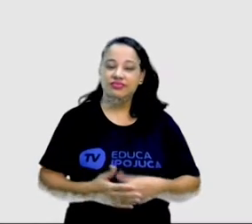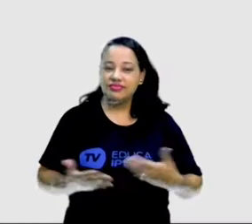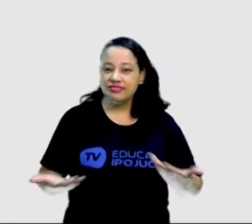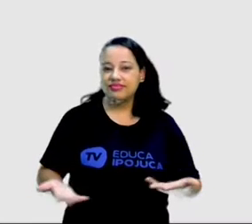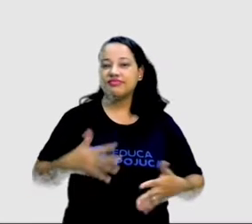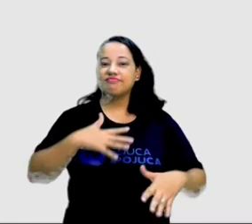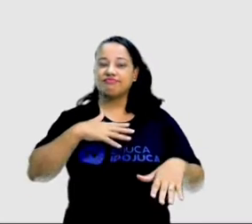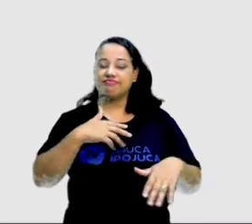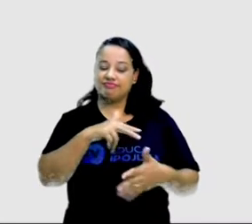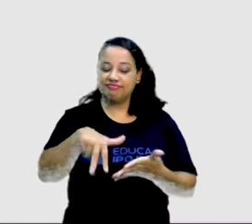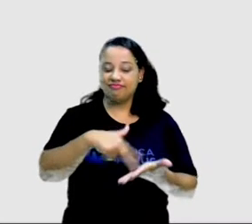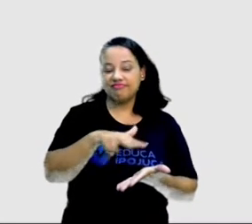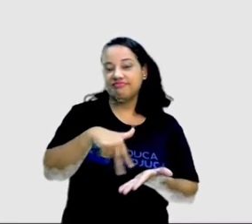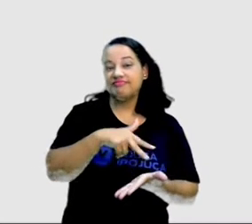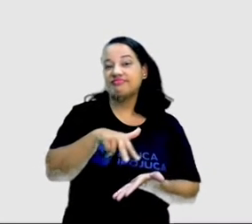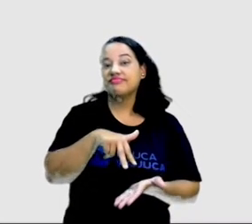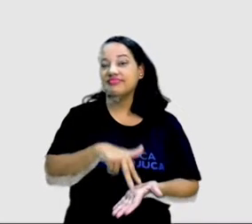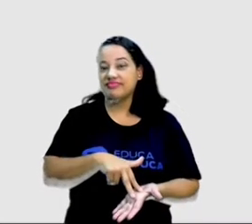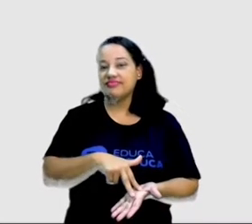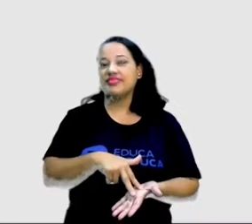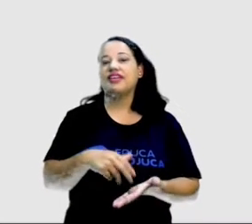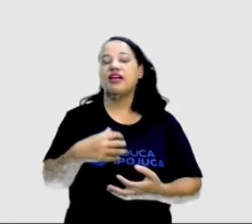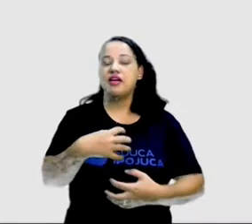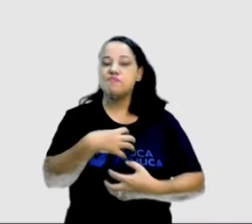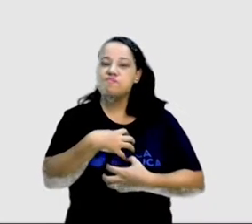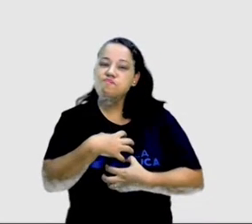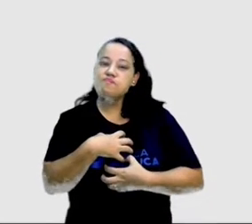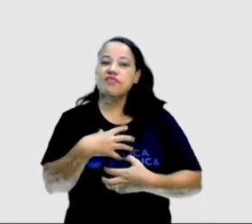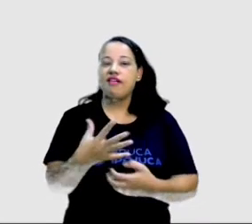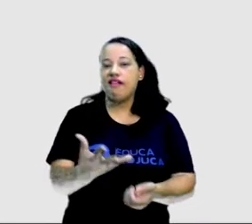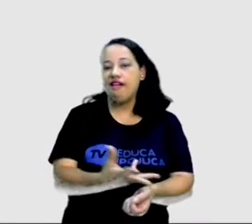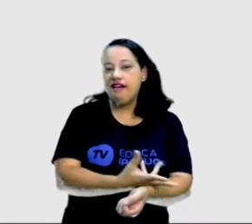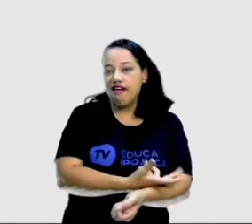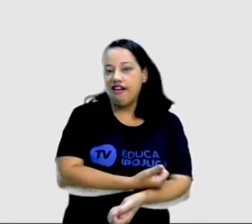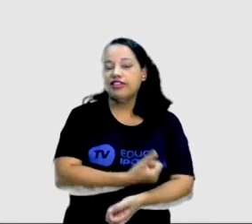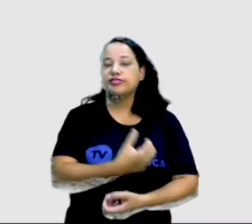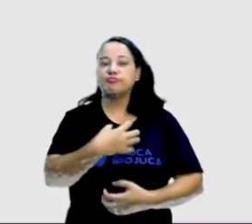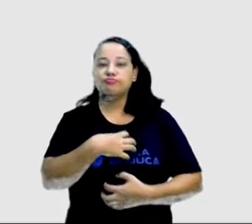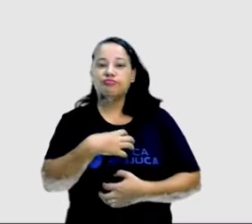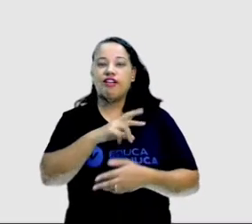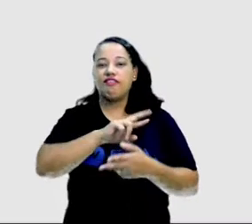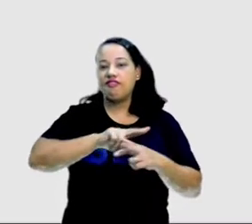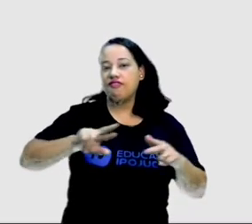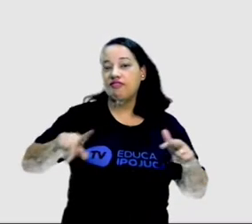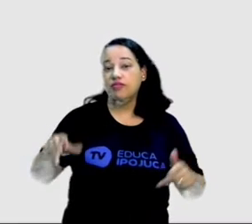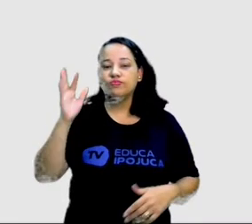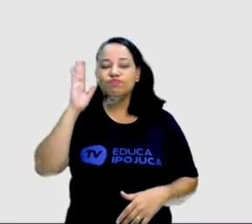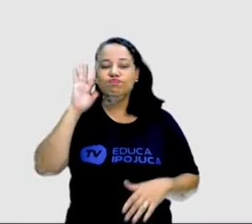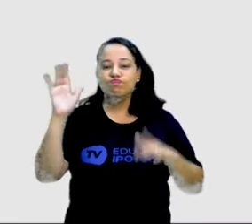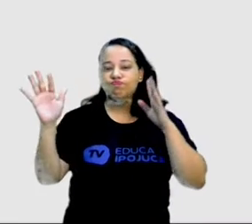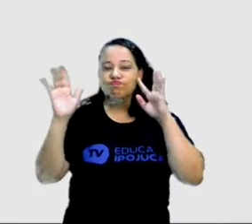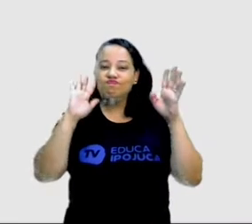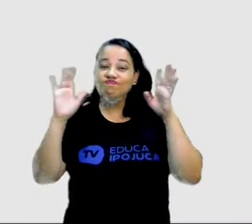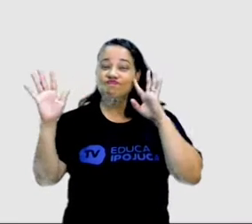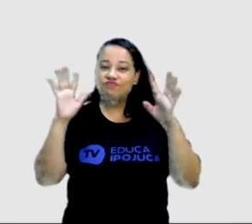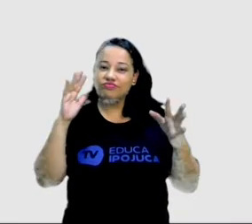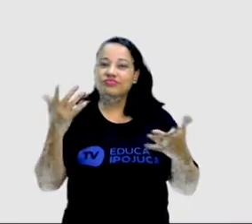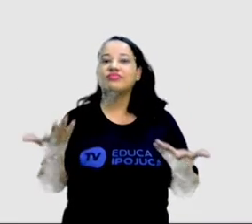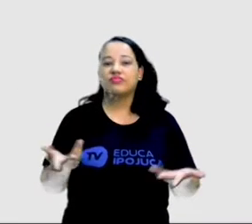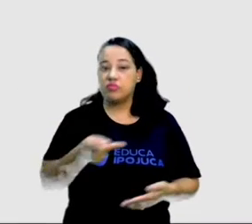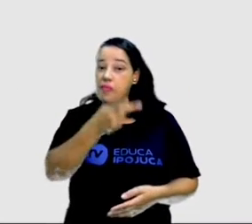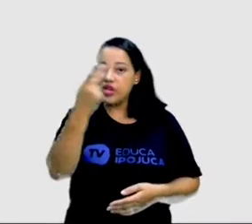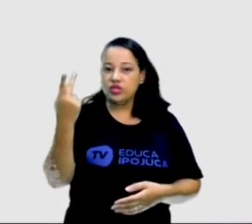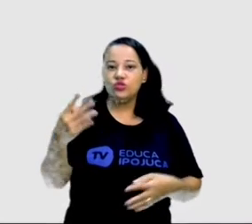Como a dança consegue causar emoções e também sentimentos e reflexões no seu